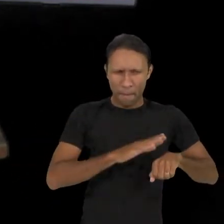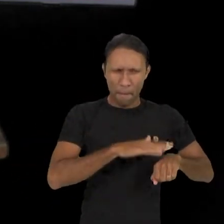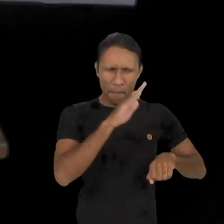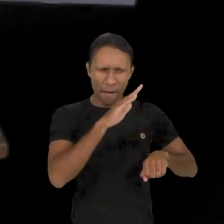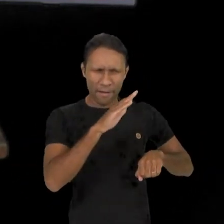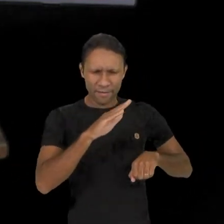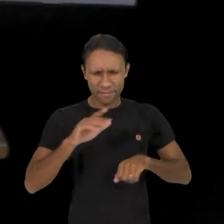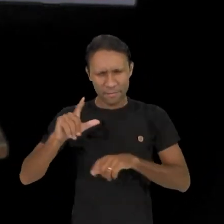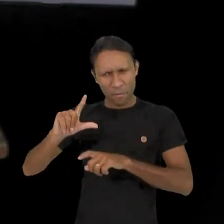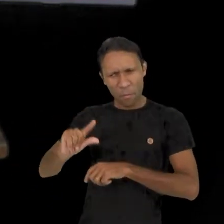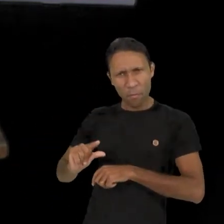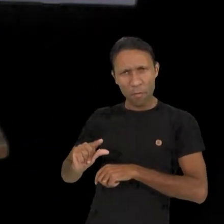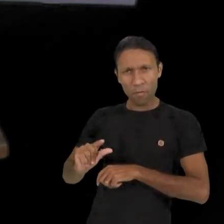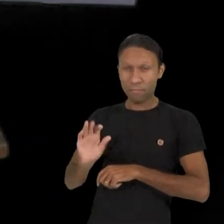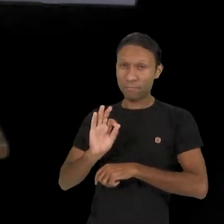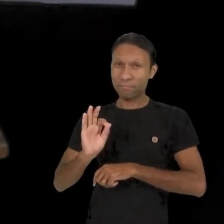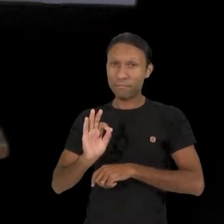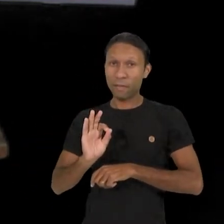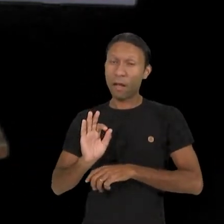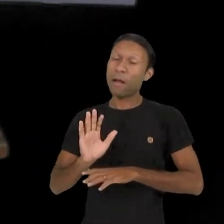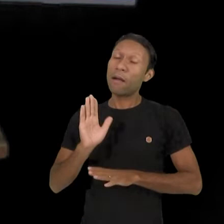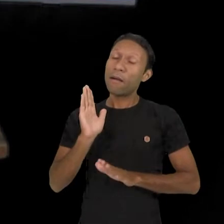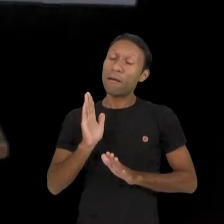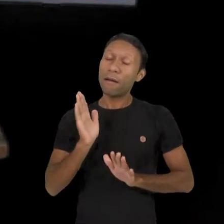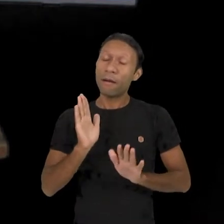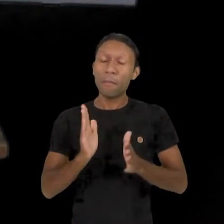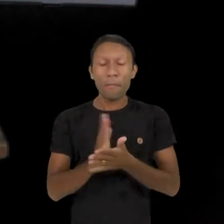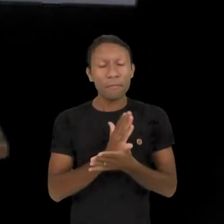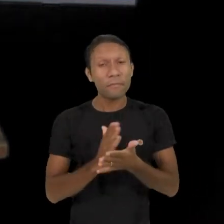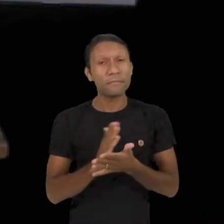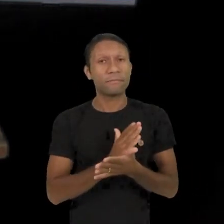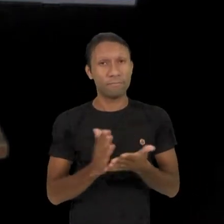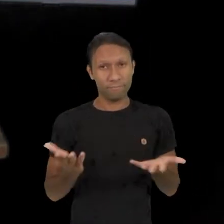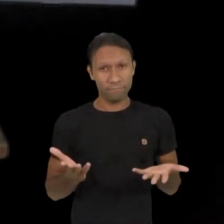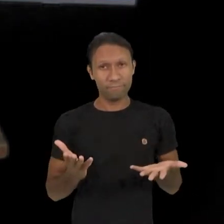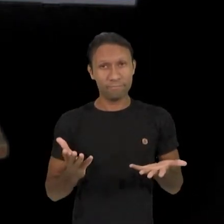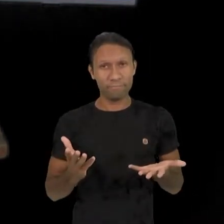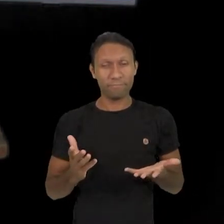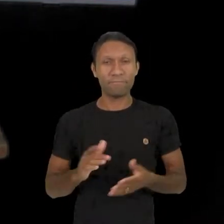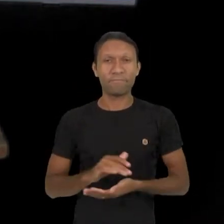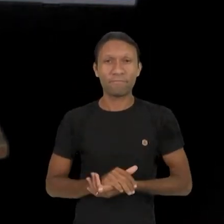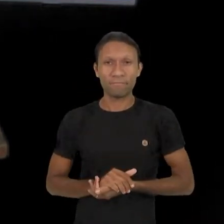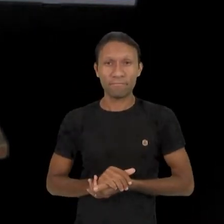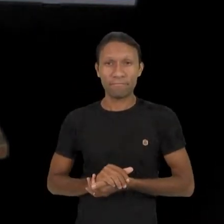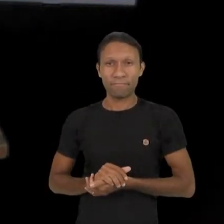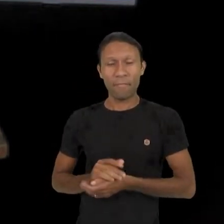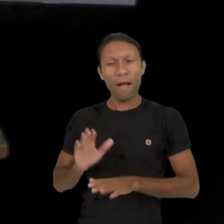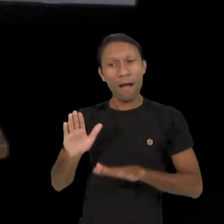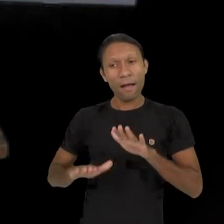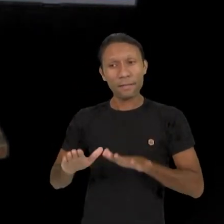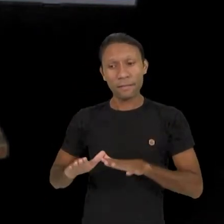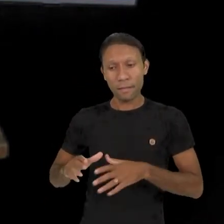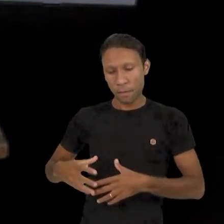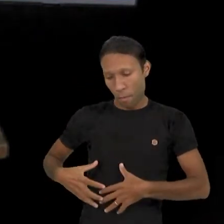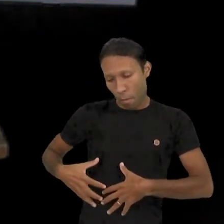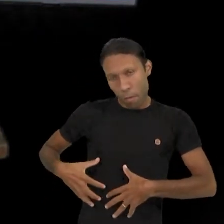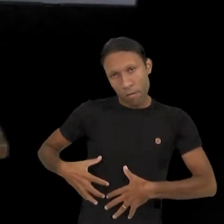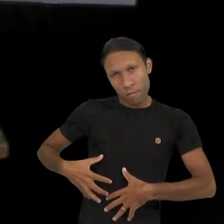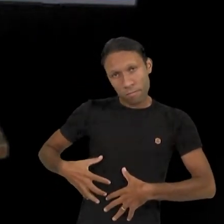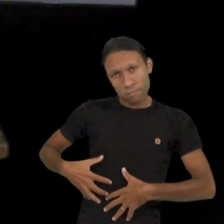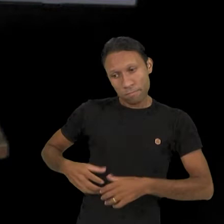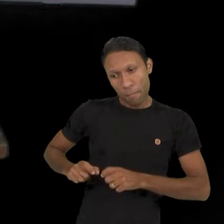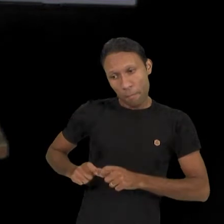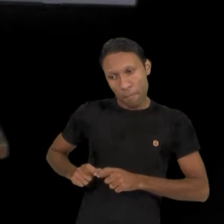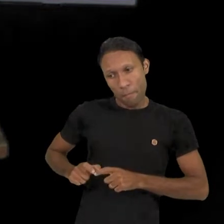é, dependendo da finalidade da organela, você pode ter ela em maior ou menor